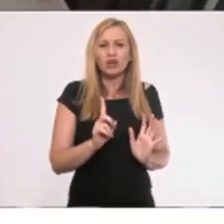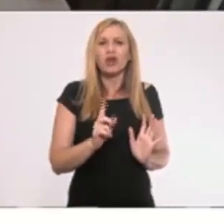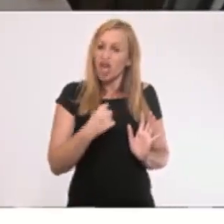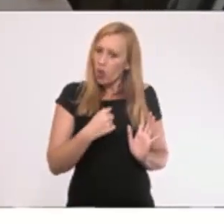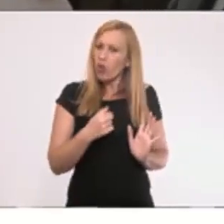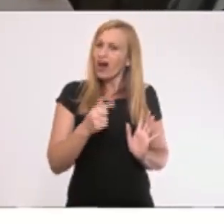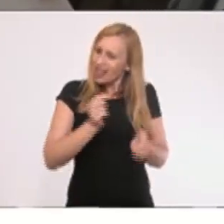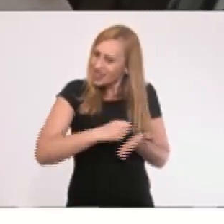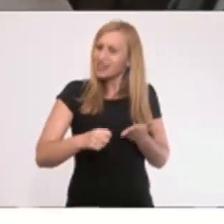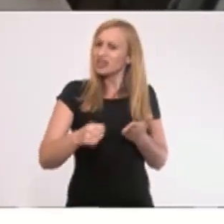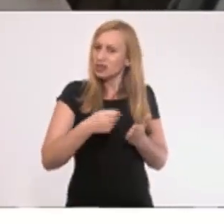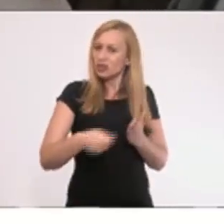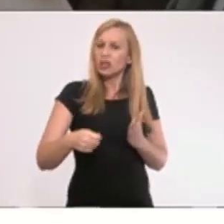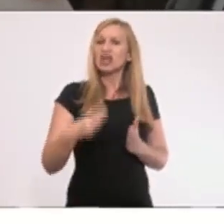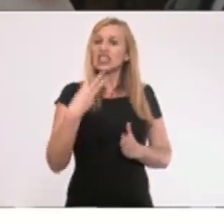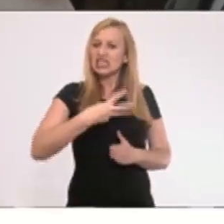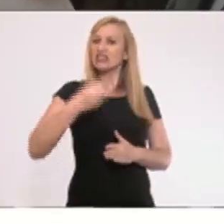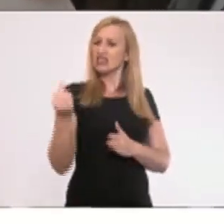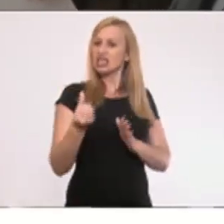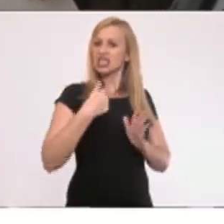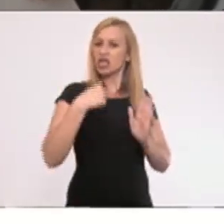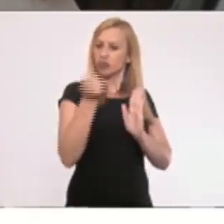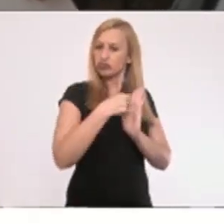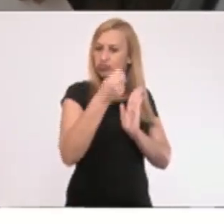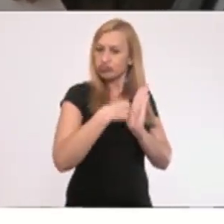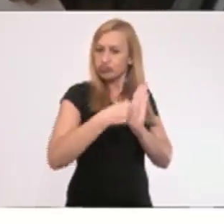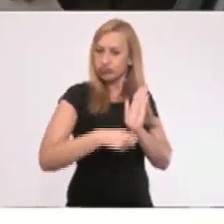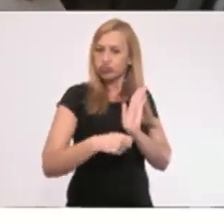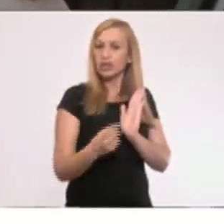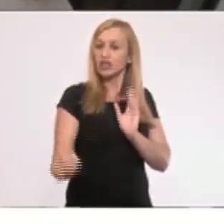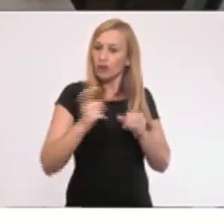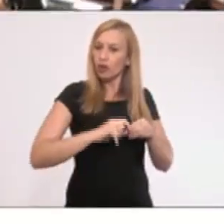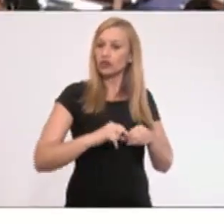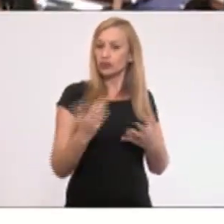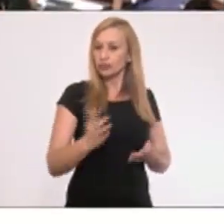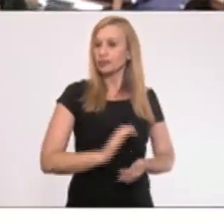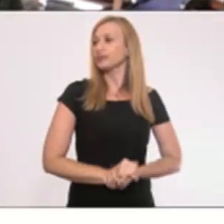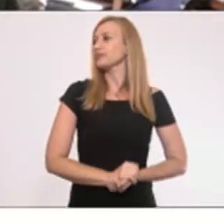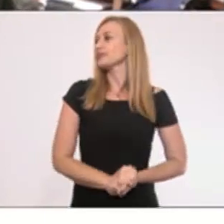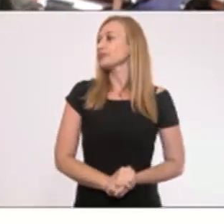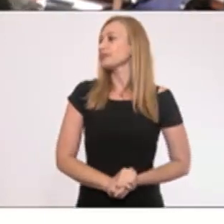assinarei, seria um dos 36, para que volte à pauta.